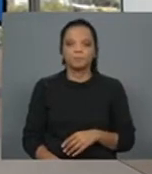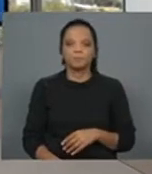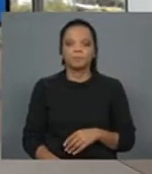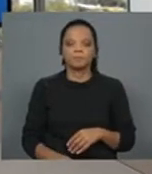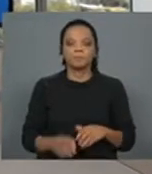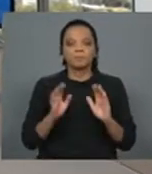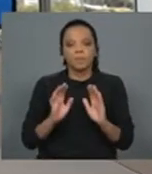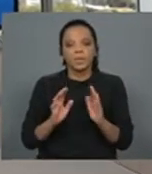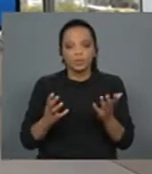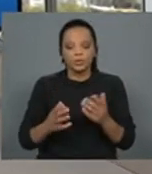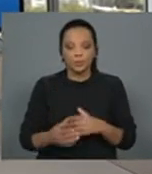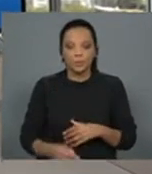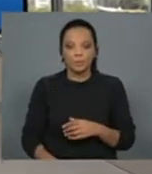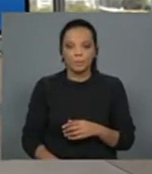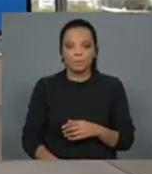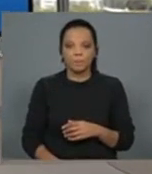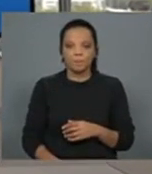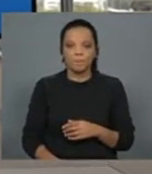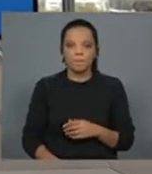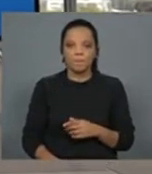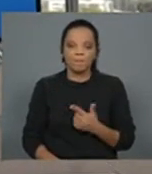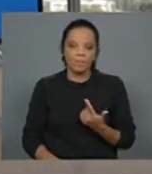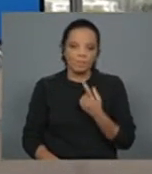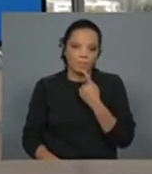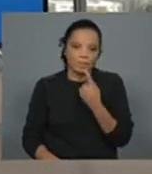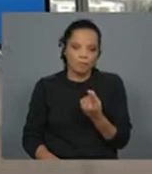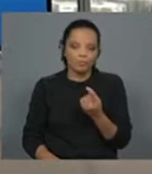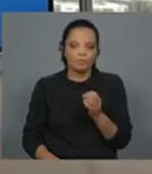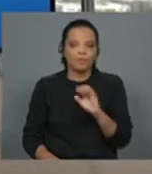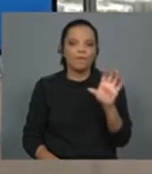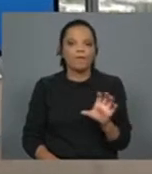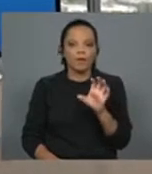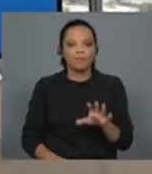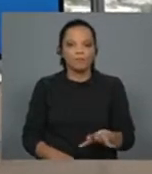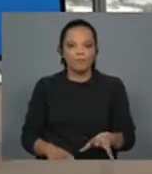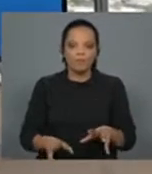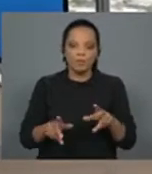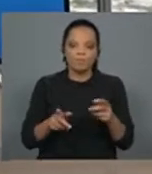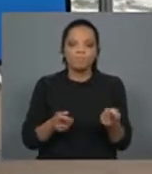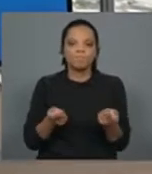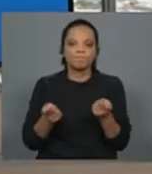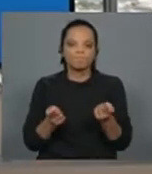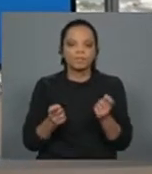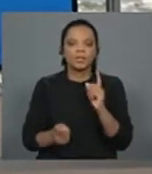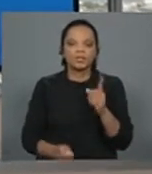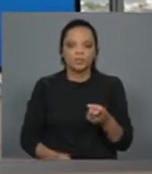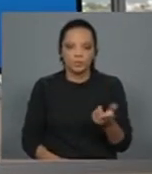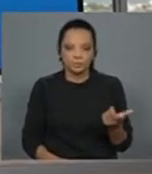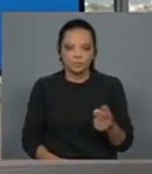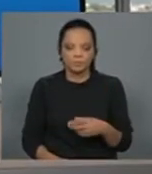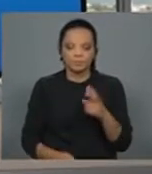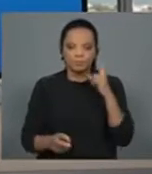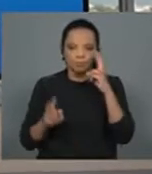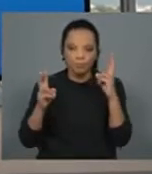mas tem uma, digamos, um desempenho que está neste momento essencialmente orientado para a detecção